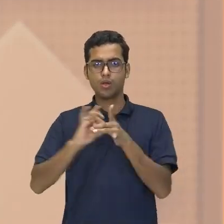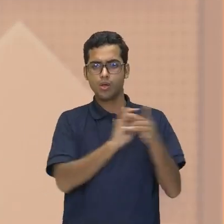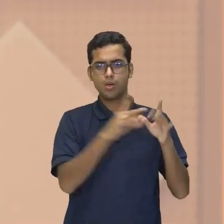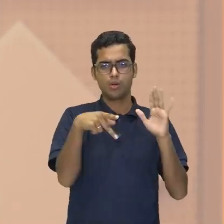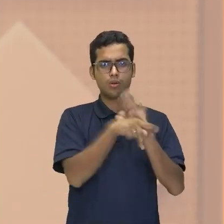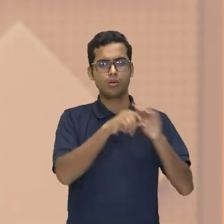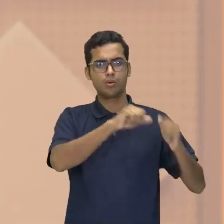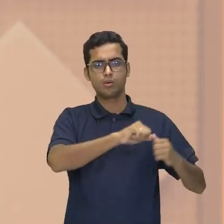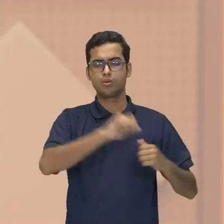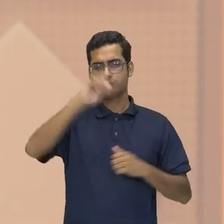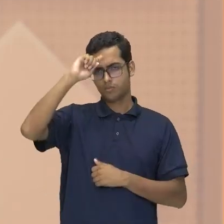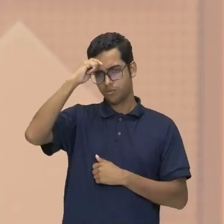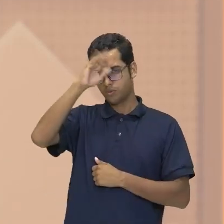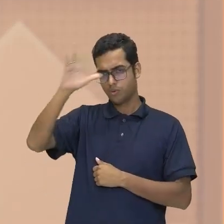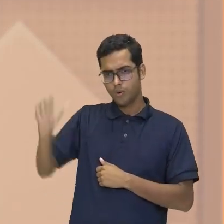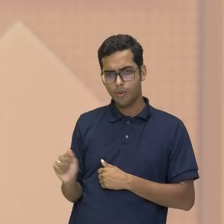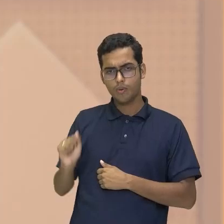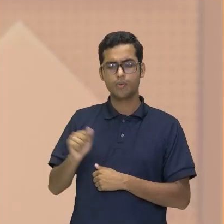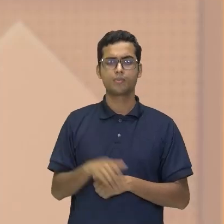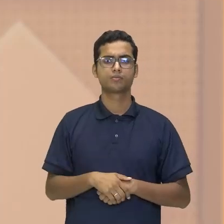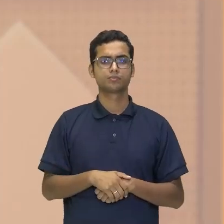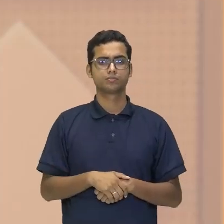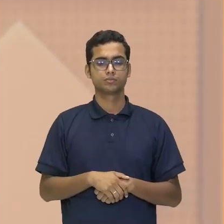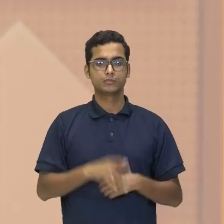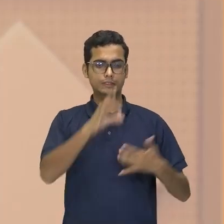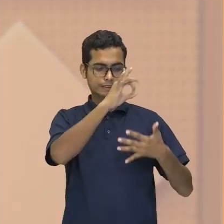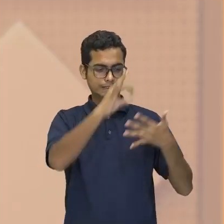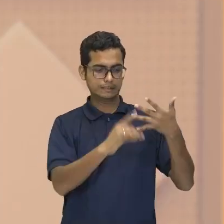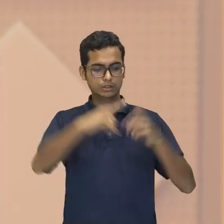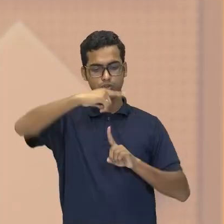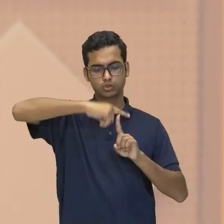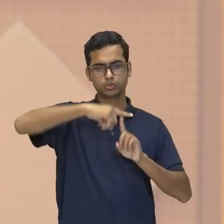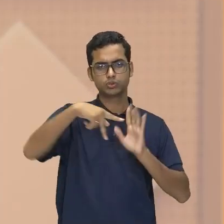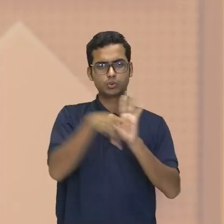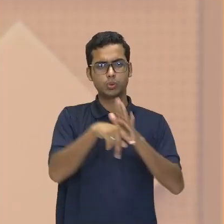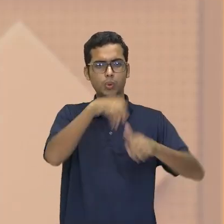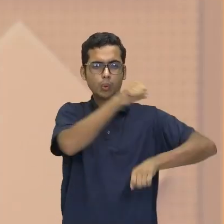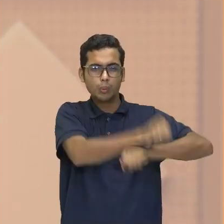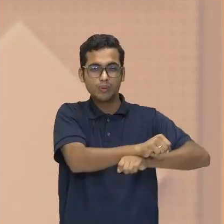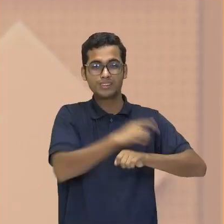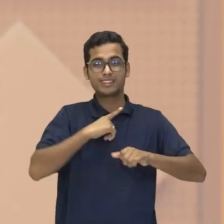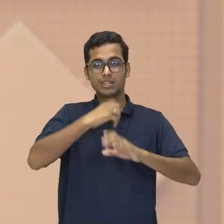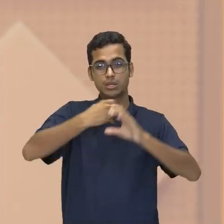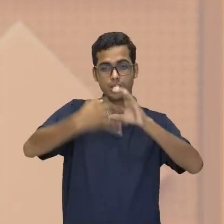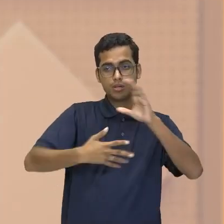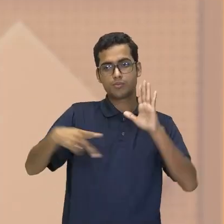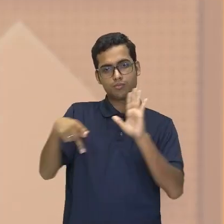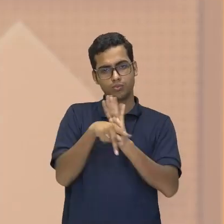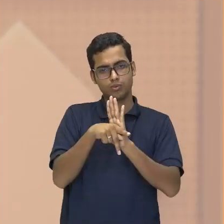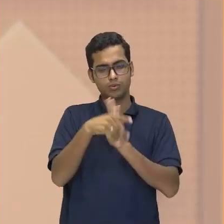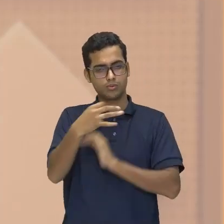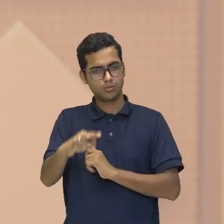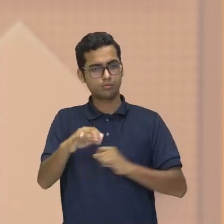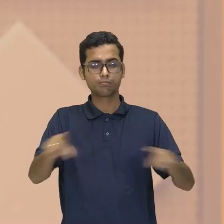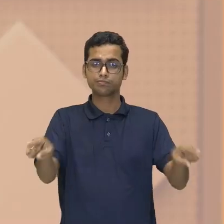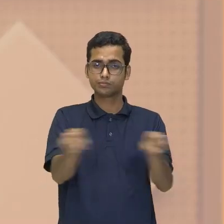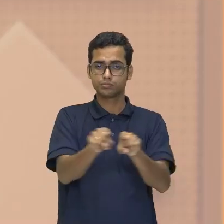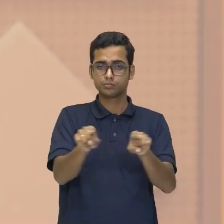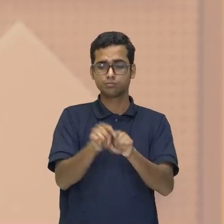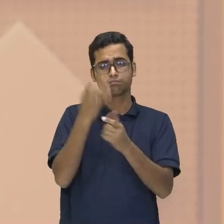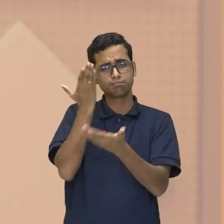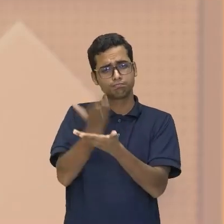do continente africano. Então, cada tipo de escravização tem sua particularidade. Além disso, nós vimos também